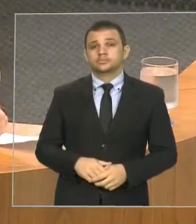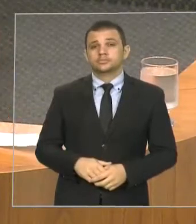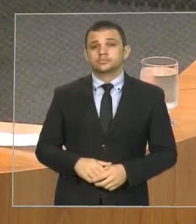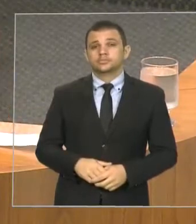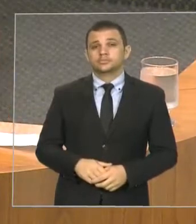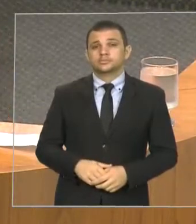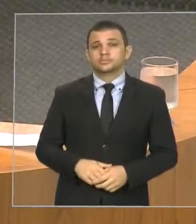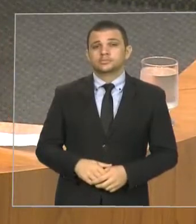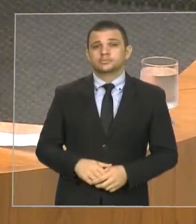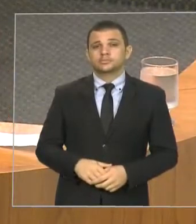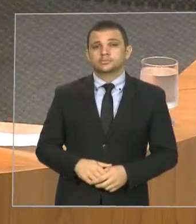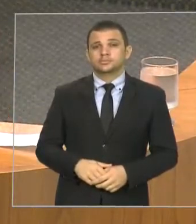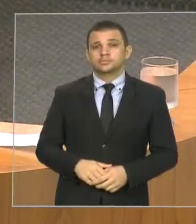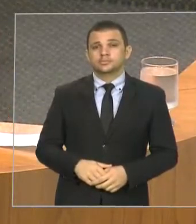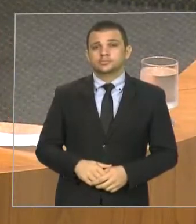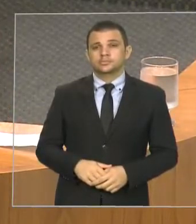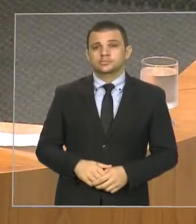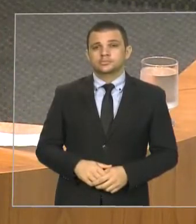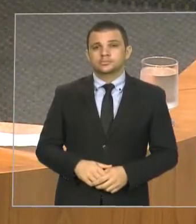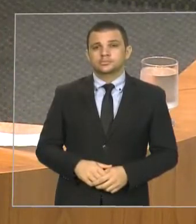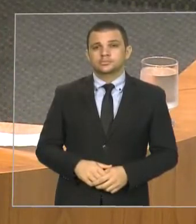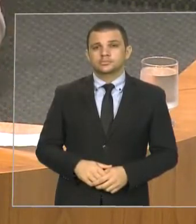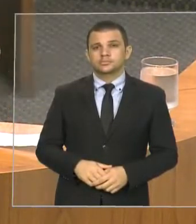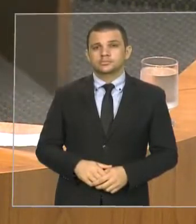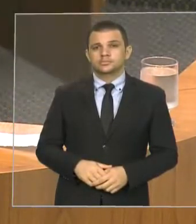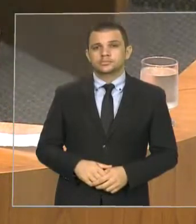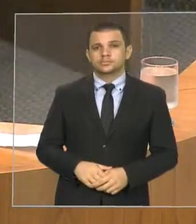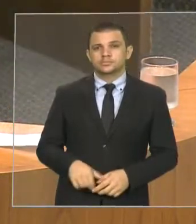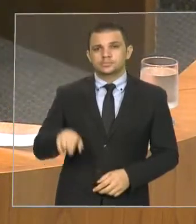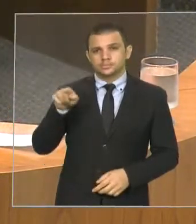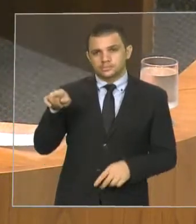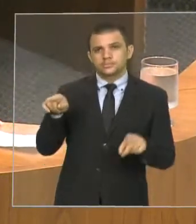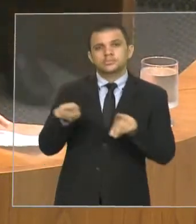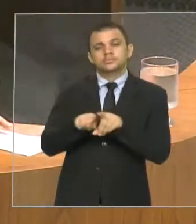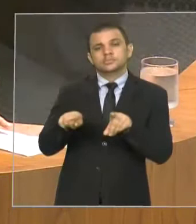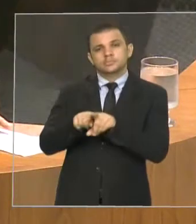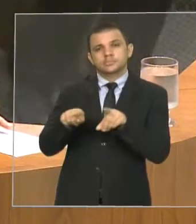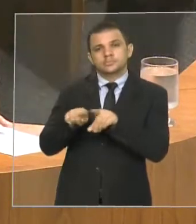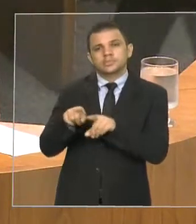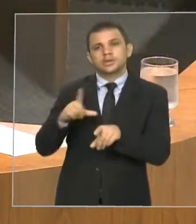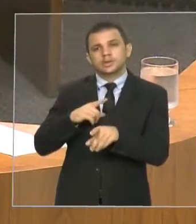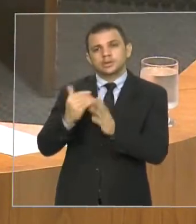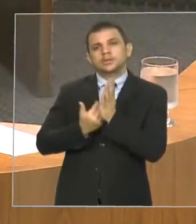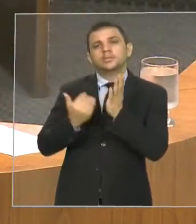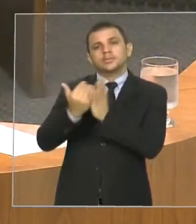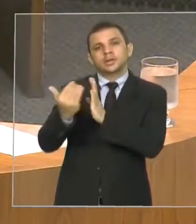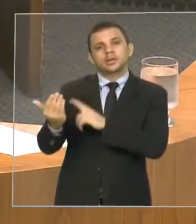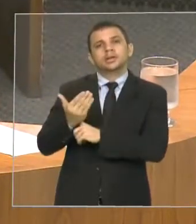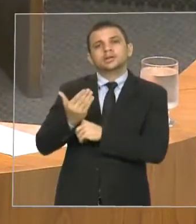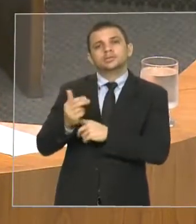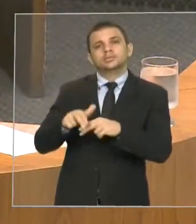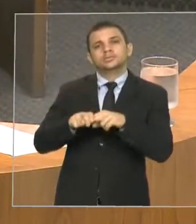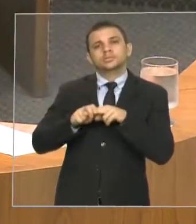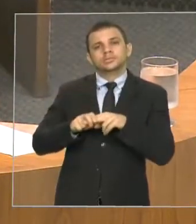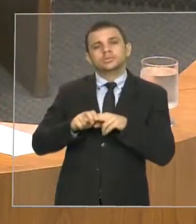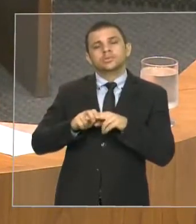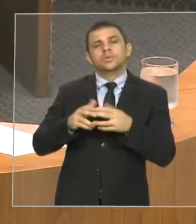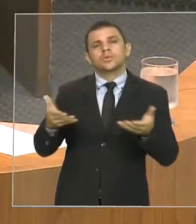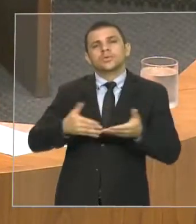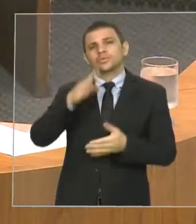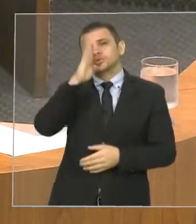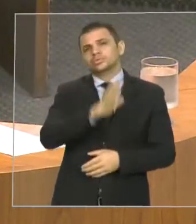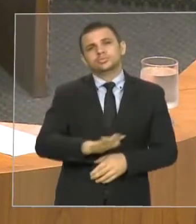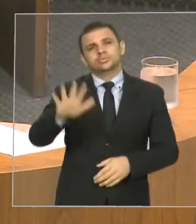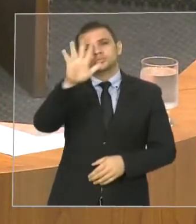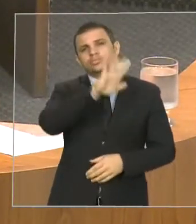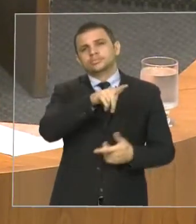ainda tem algo a nos acrescentar diante de uma república tão deteriorada, tão